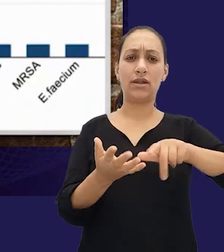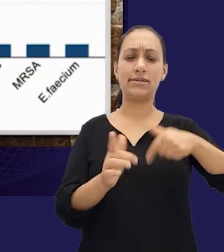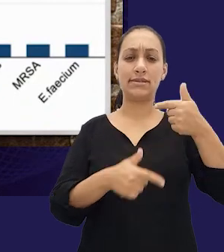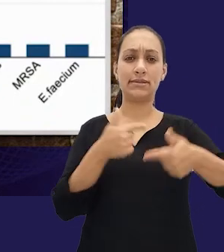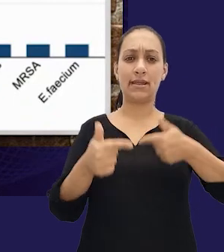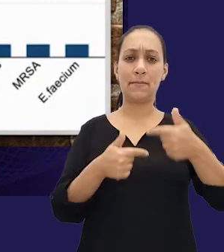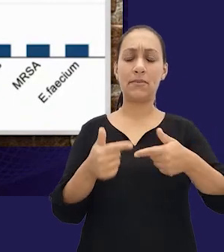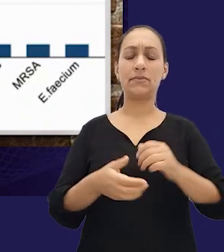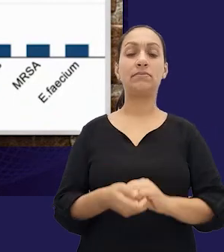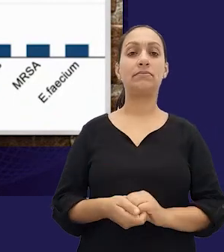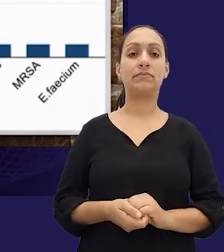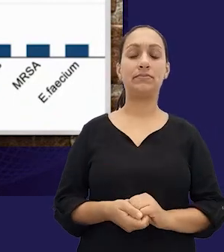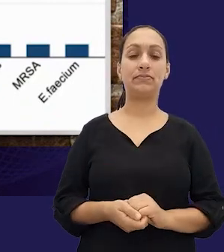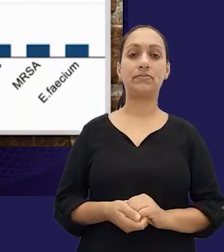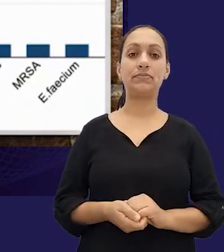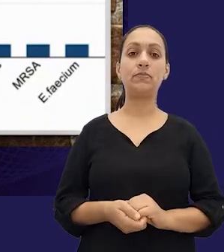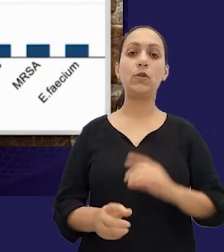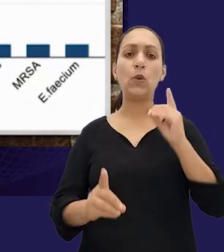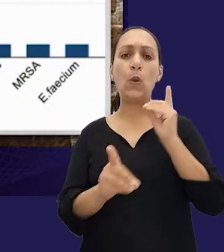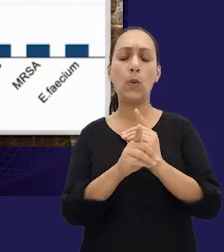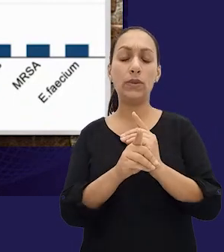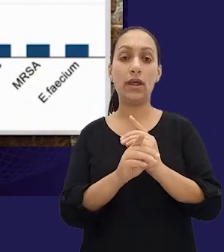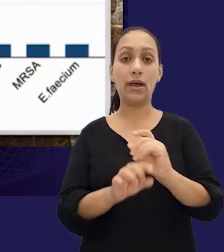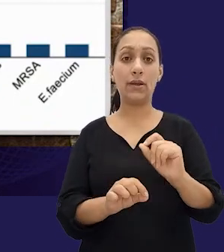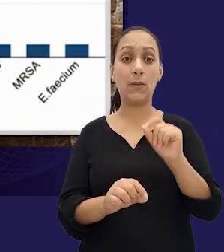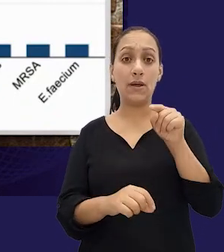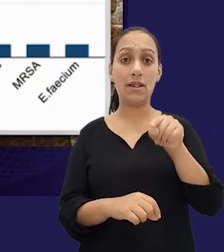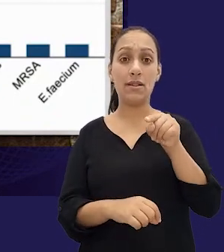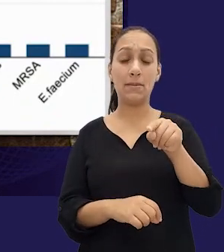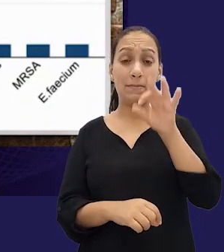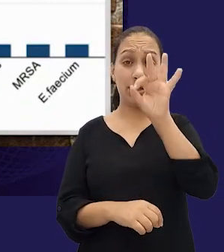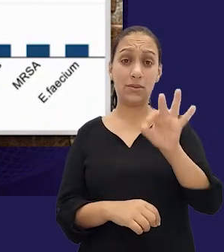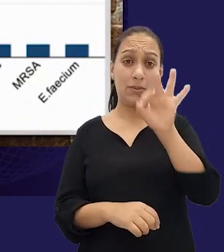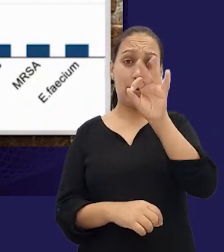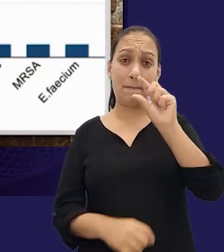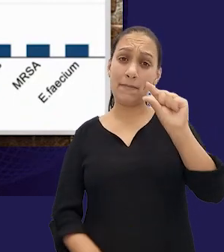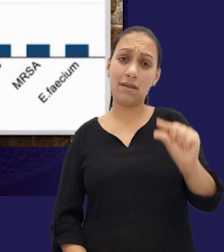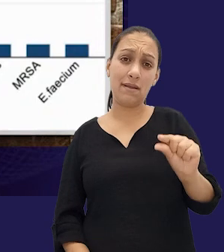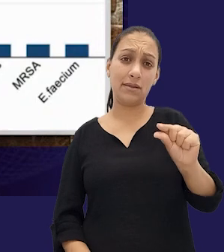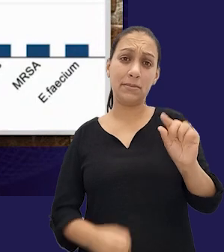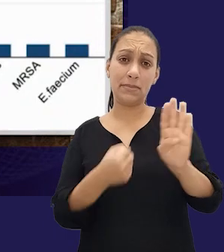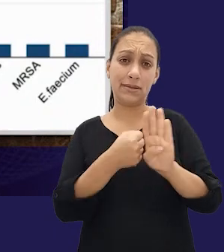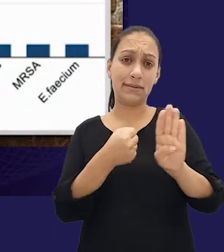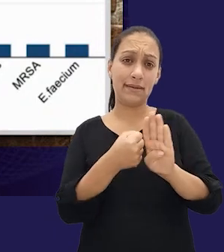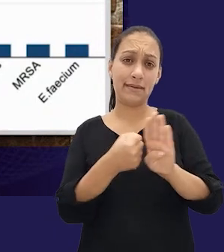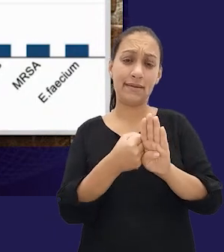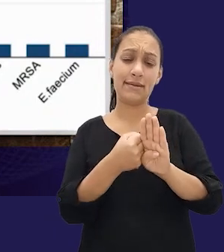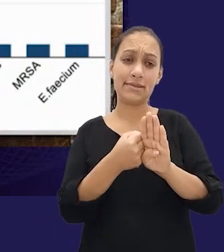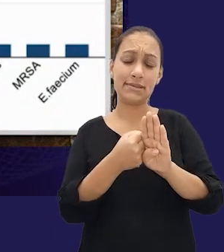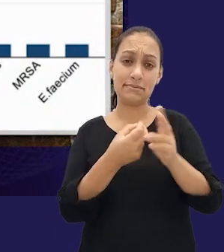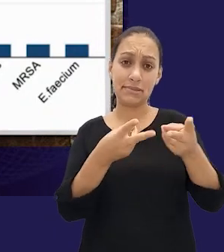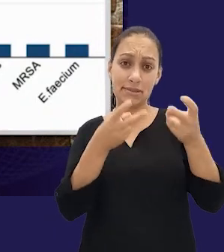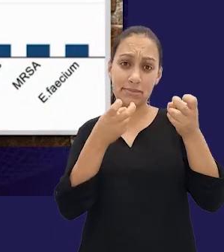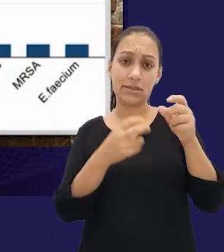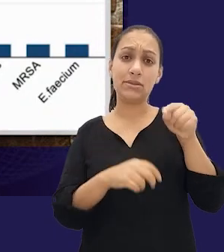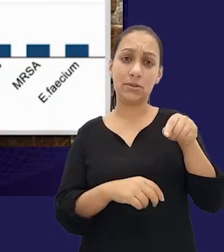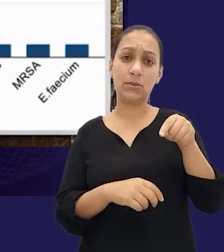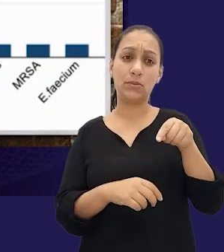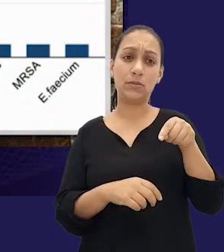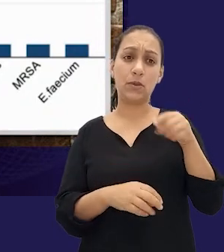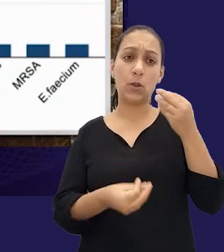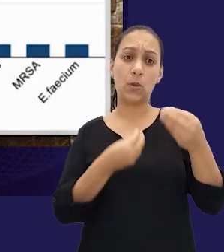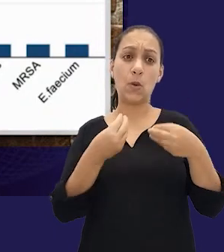trabalhos. Eles encontraram que um percentual muito pequeno de bactérias foi identificado, né,